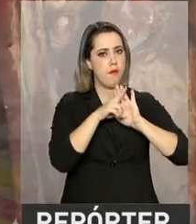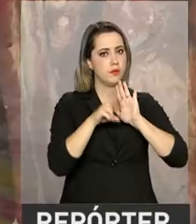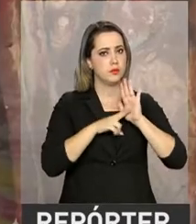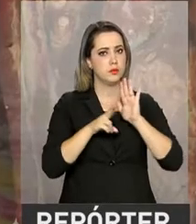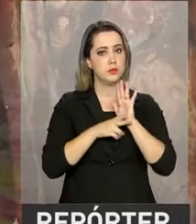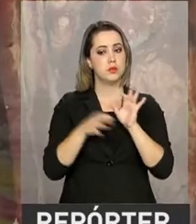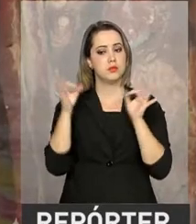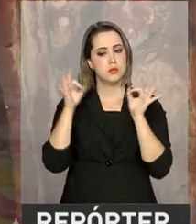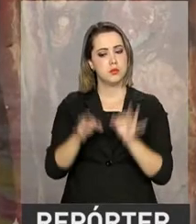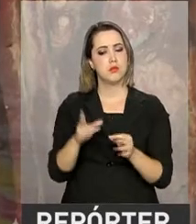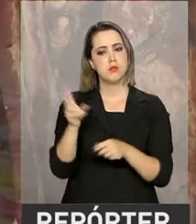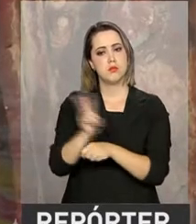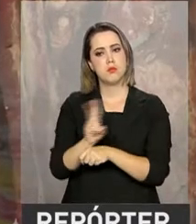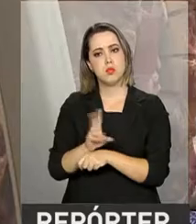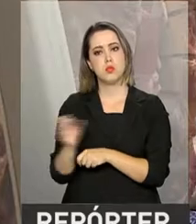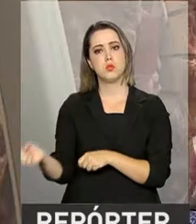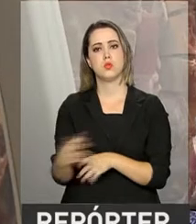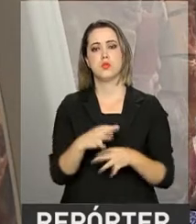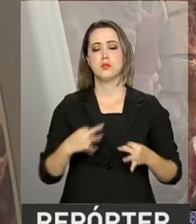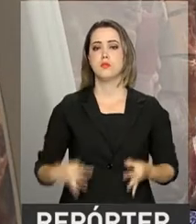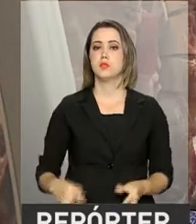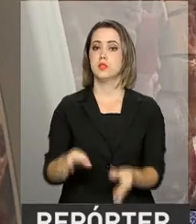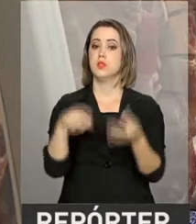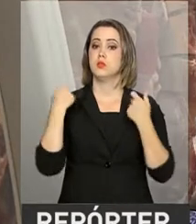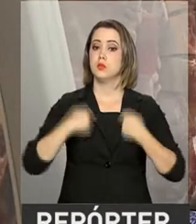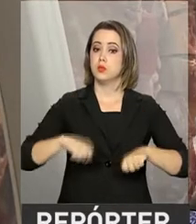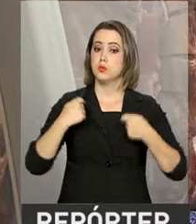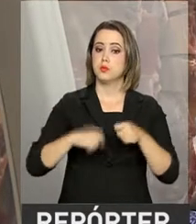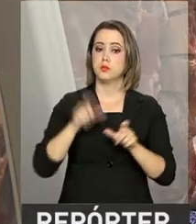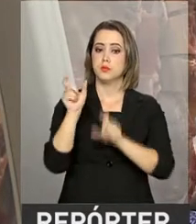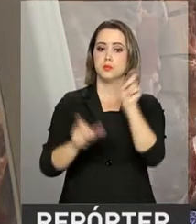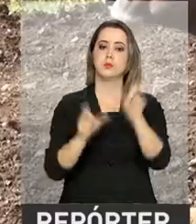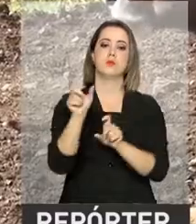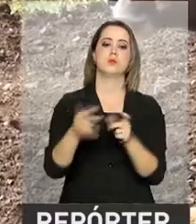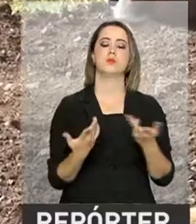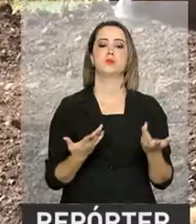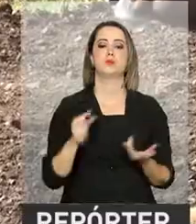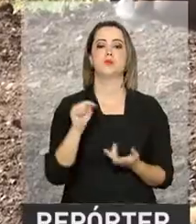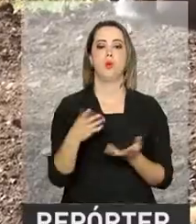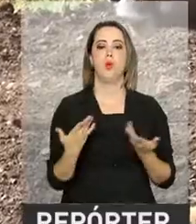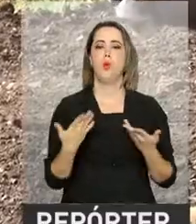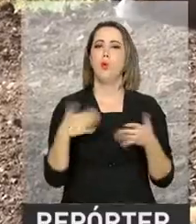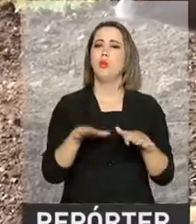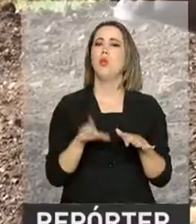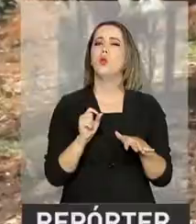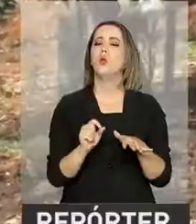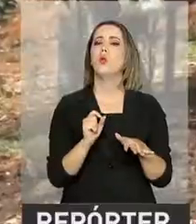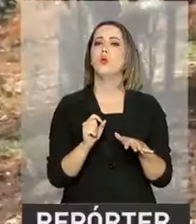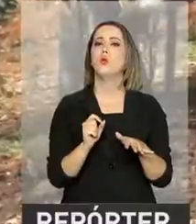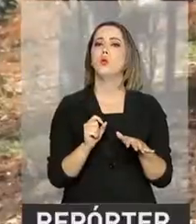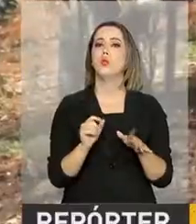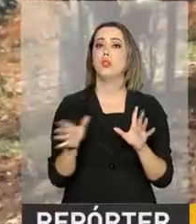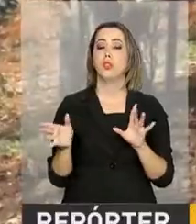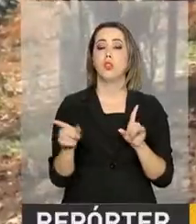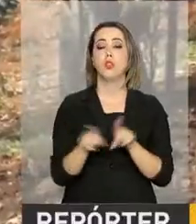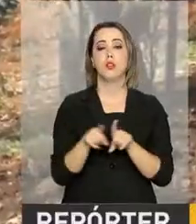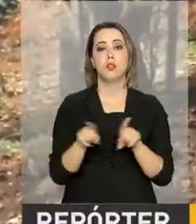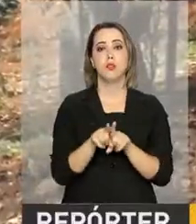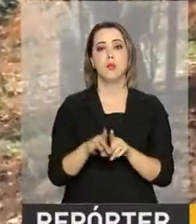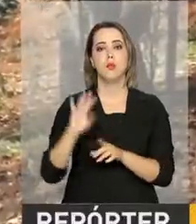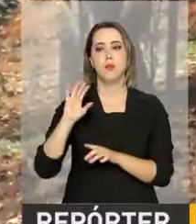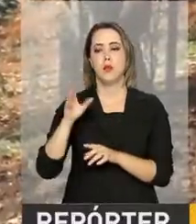fiscalização às novas tecnologias e as necessidades dos consumidores e se inclui uma preocupação maior dos empresários com o meio ambiente